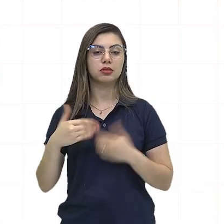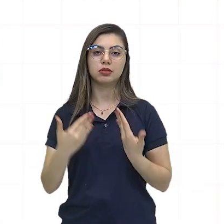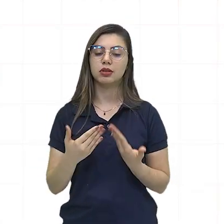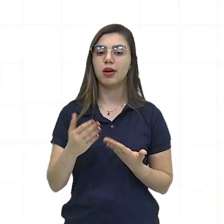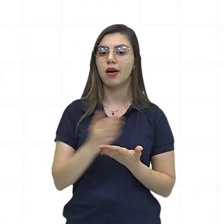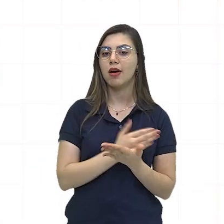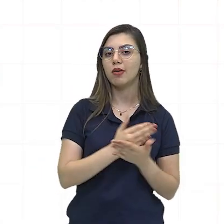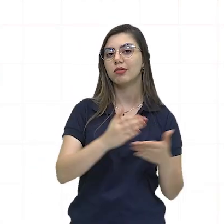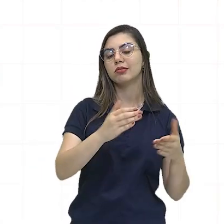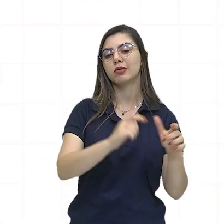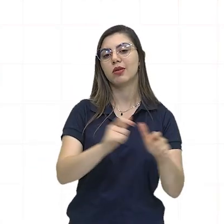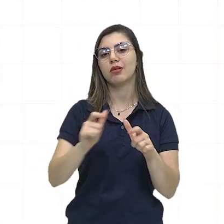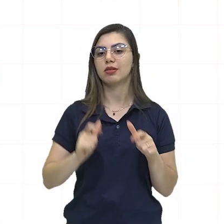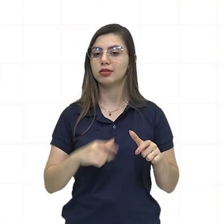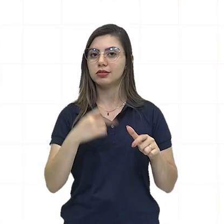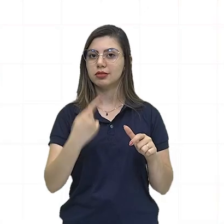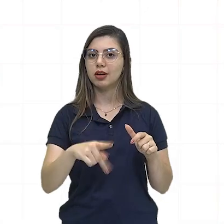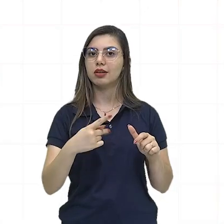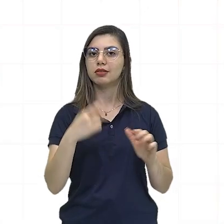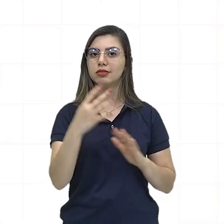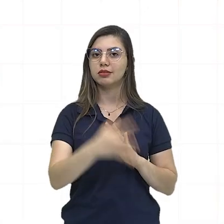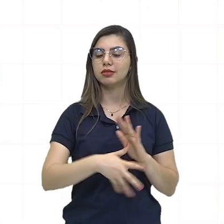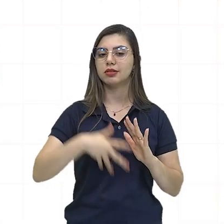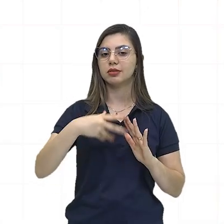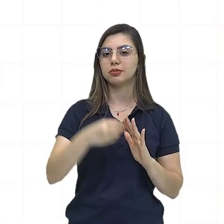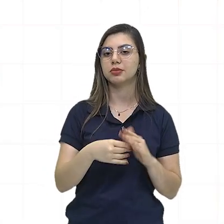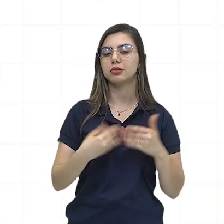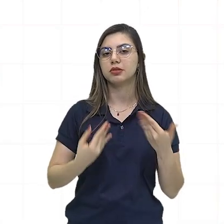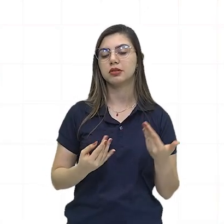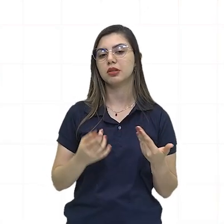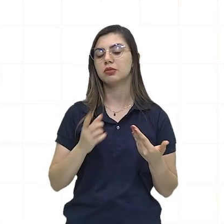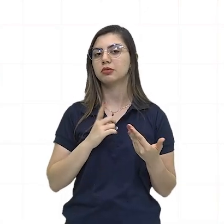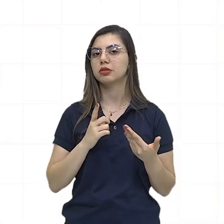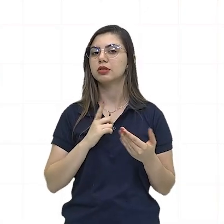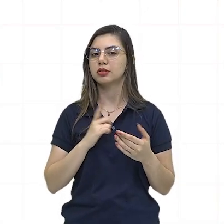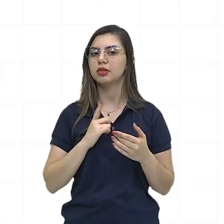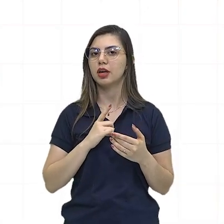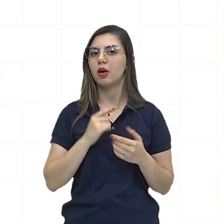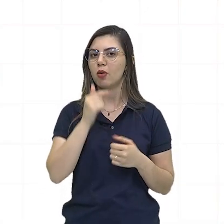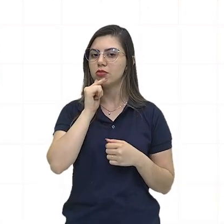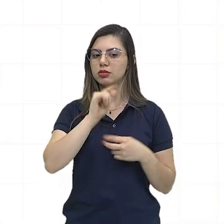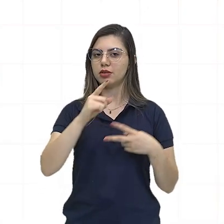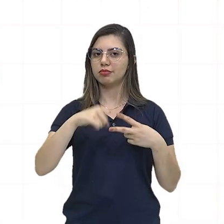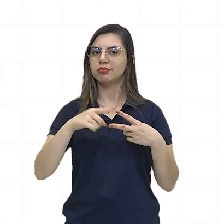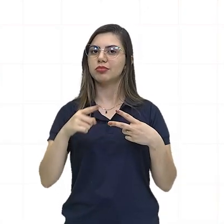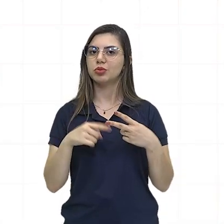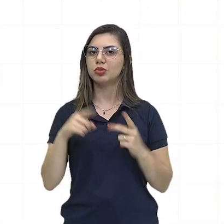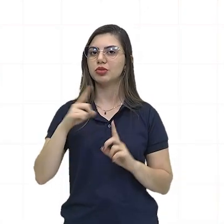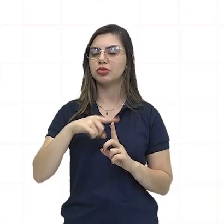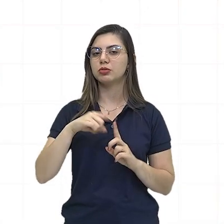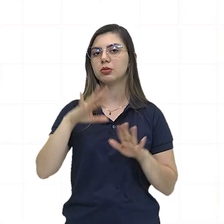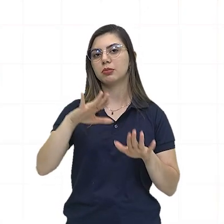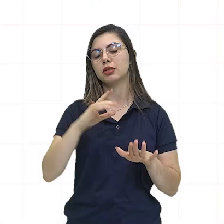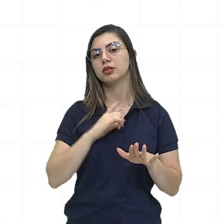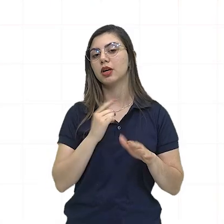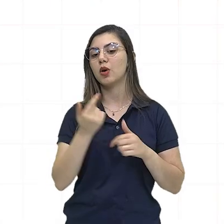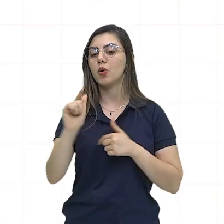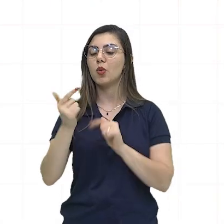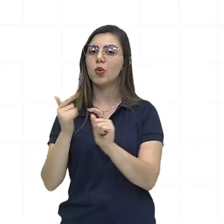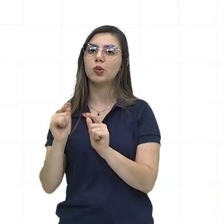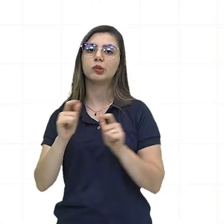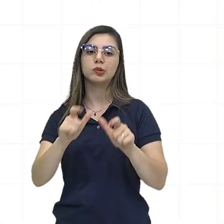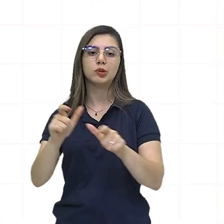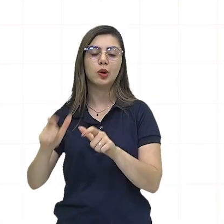da Amazônia, esse sistema eles ocorre de forma bem sucedida. Em outros lugares da